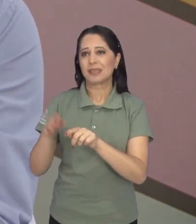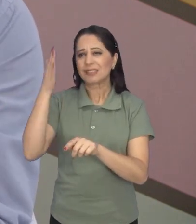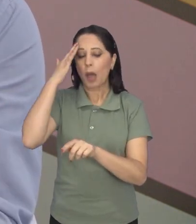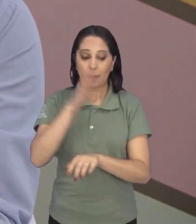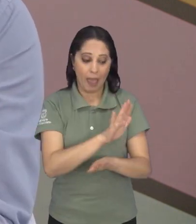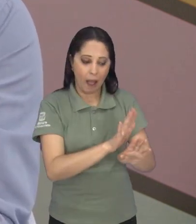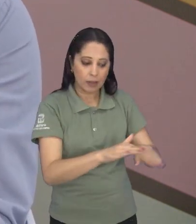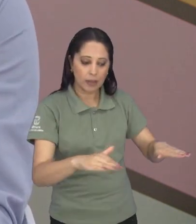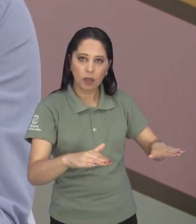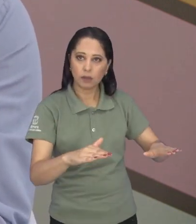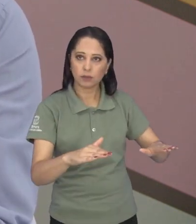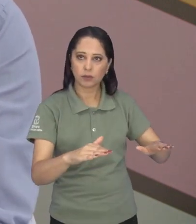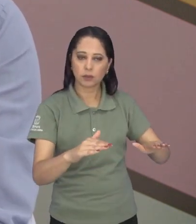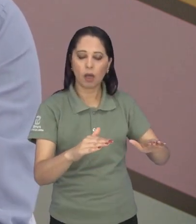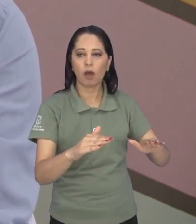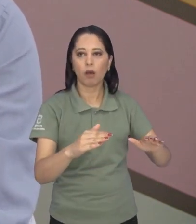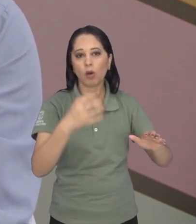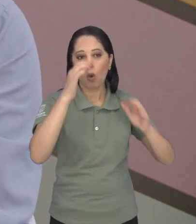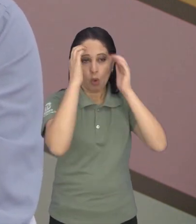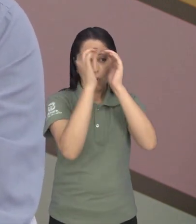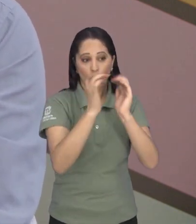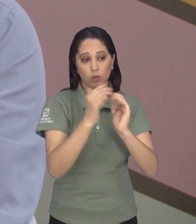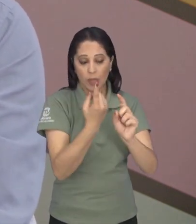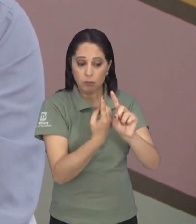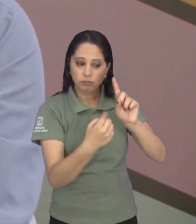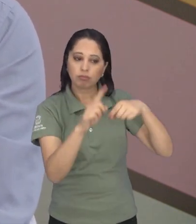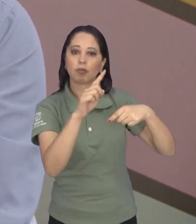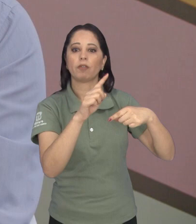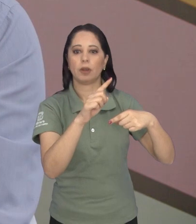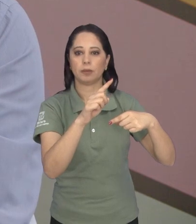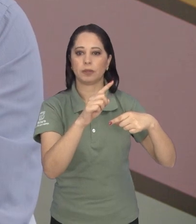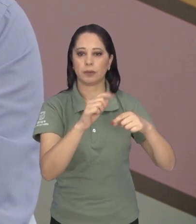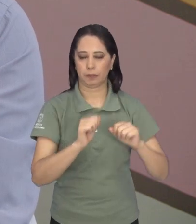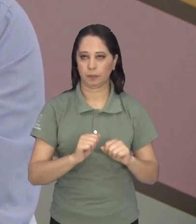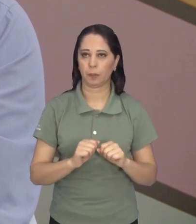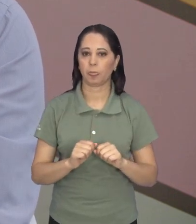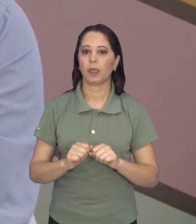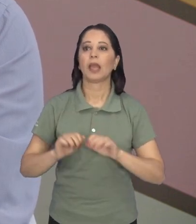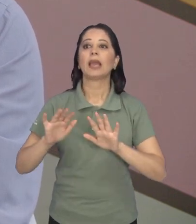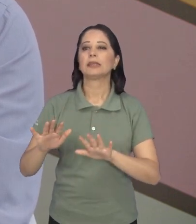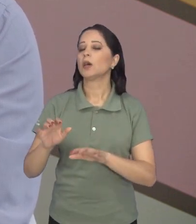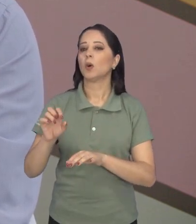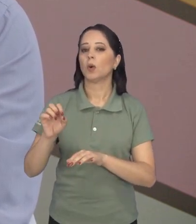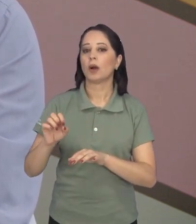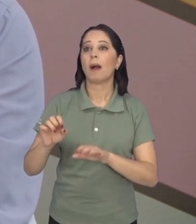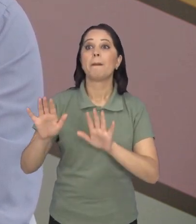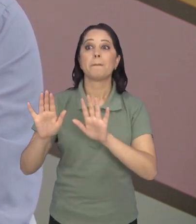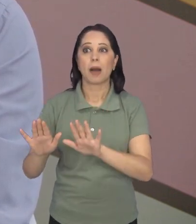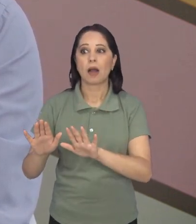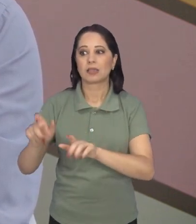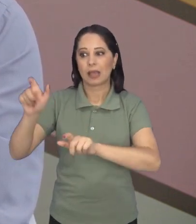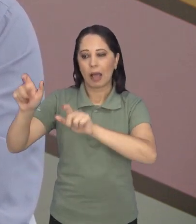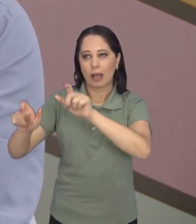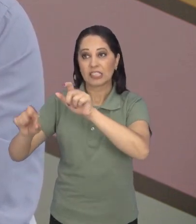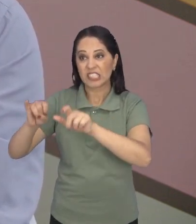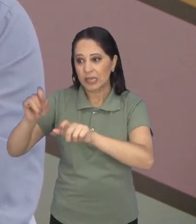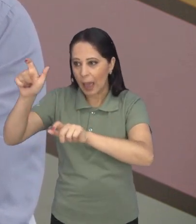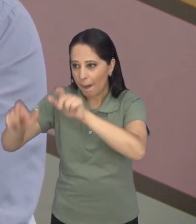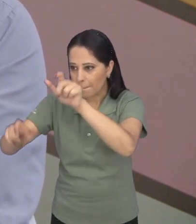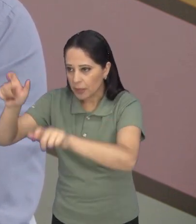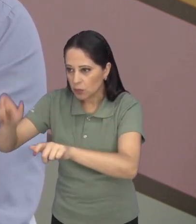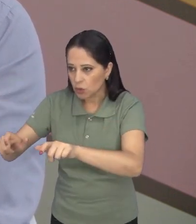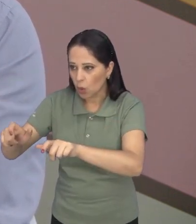ao desenvolvimento da criança em si. Por definição, para a gente considerar um indivíduo como tendo síndrome de Tourette, ele precisa